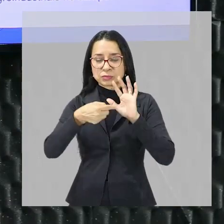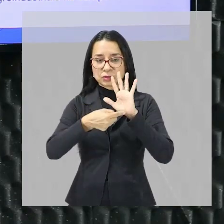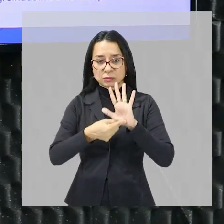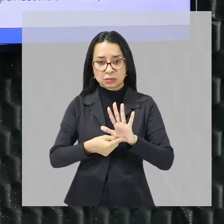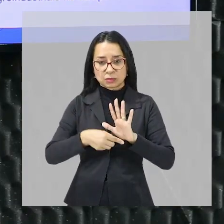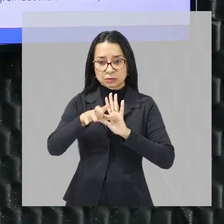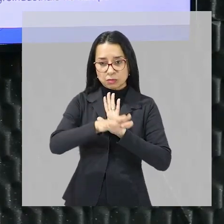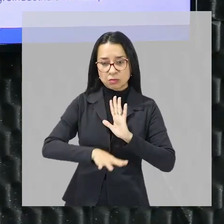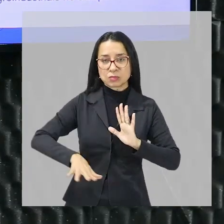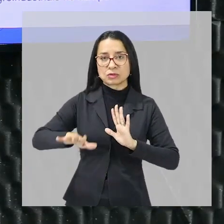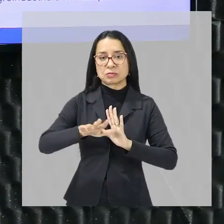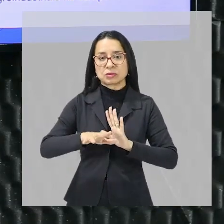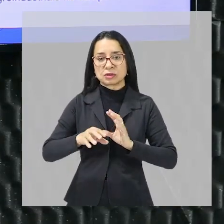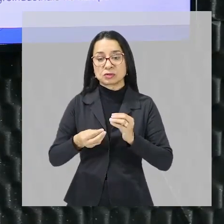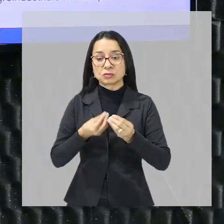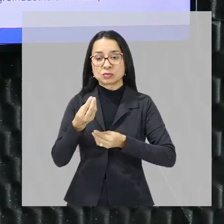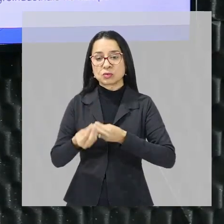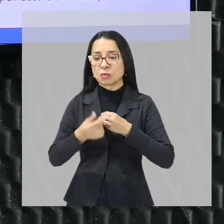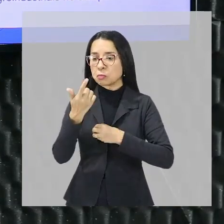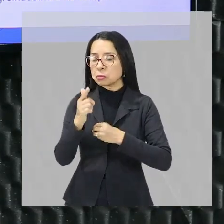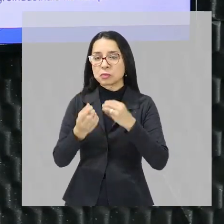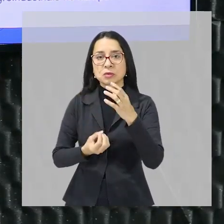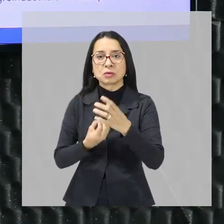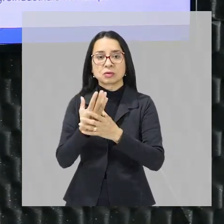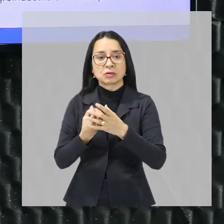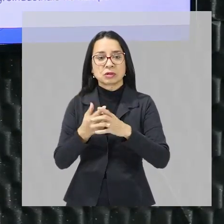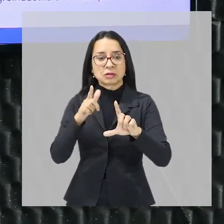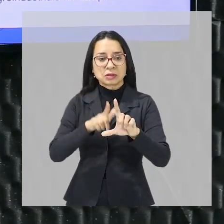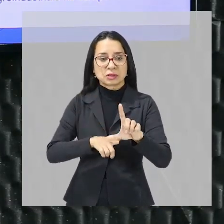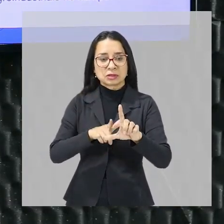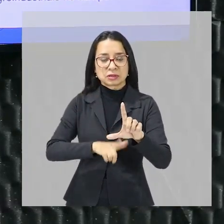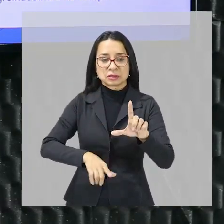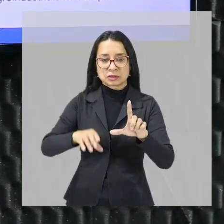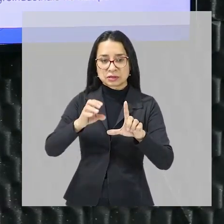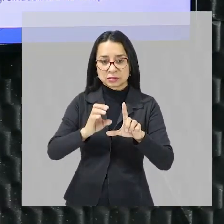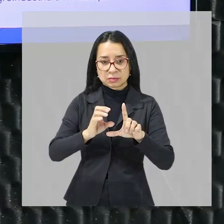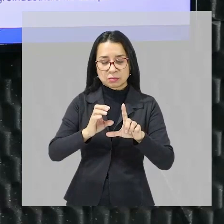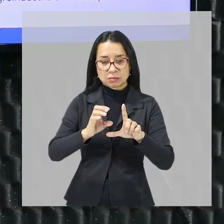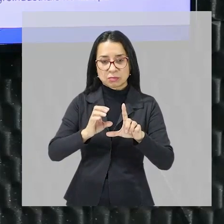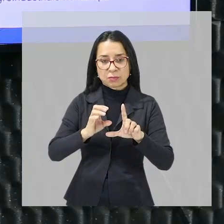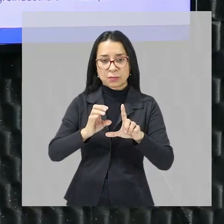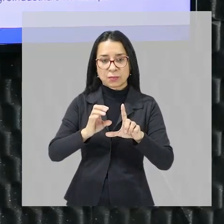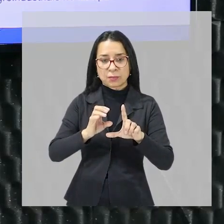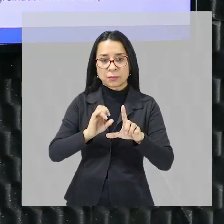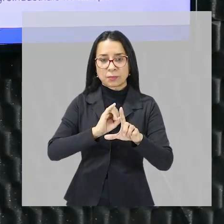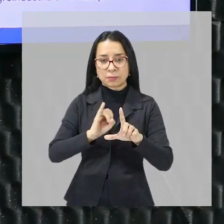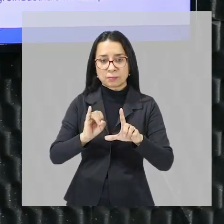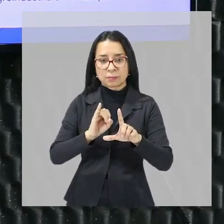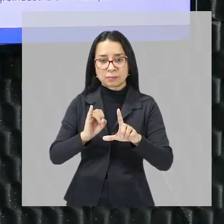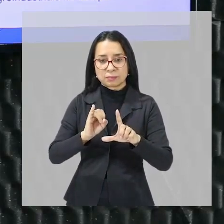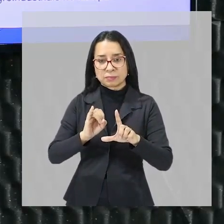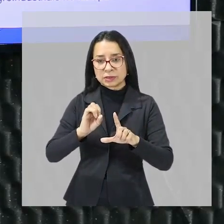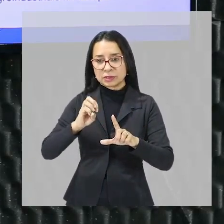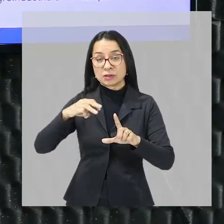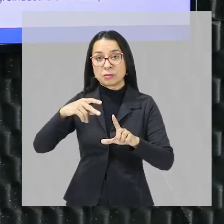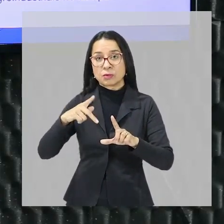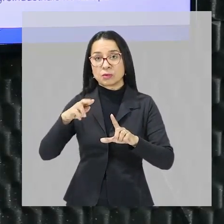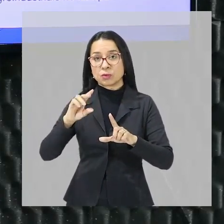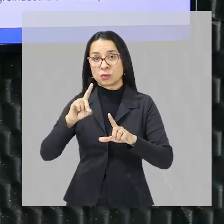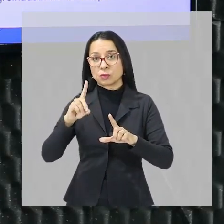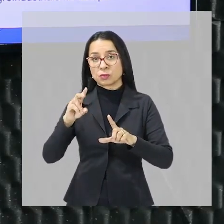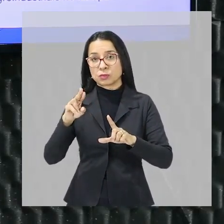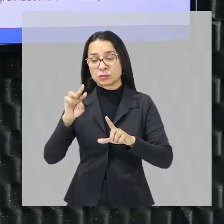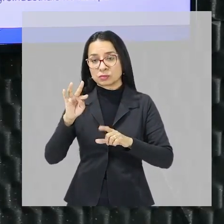um espaço como improdutivo é a letra C. Se é improdutivo, não cumpre função social.